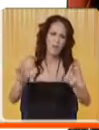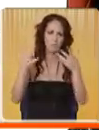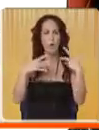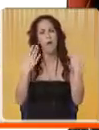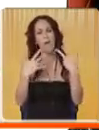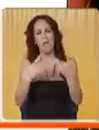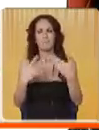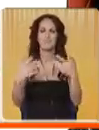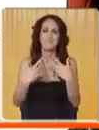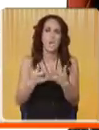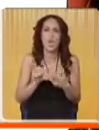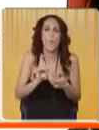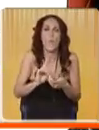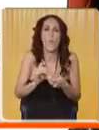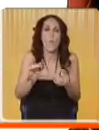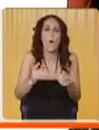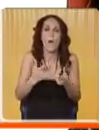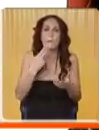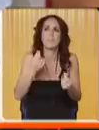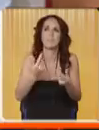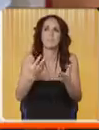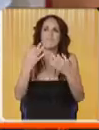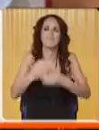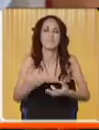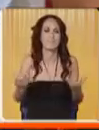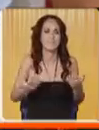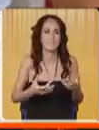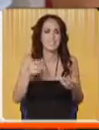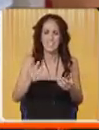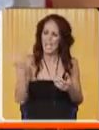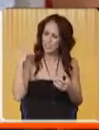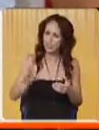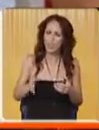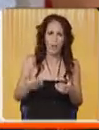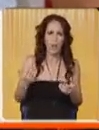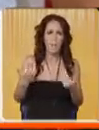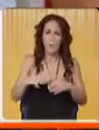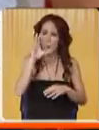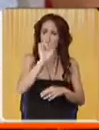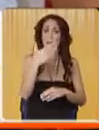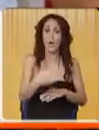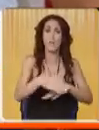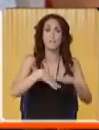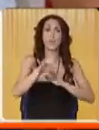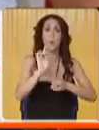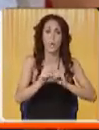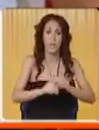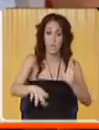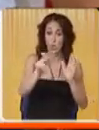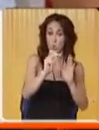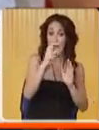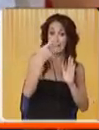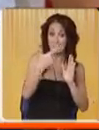muito longe de um determinado tipo de realidades. E esse instrumento já existia. O que o Governo agora vem fazer é pôr no